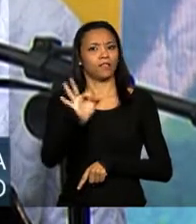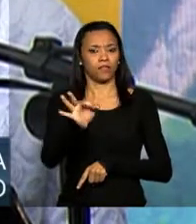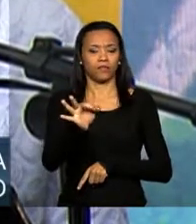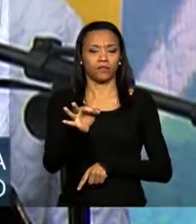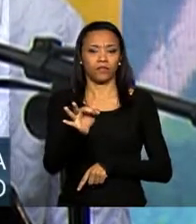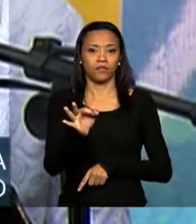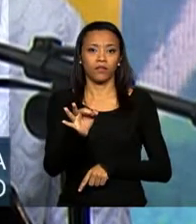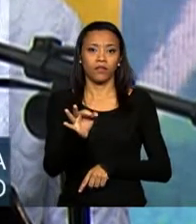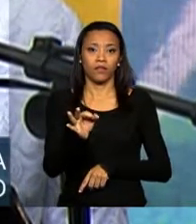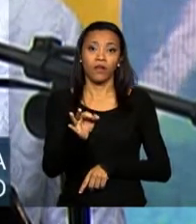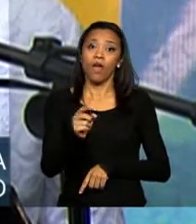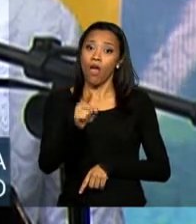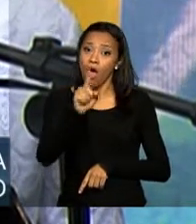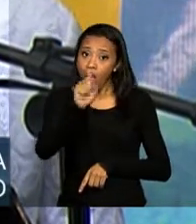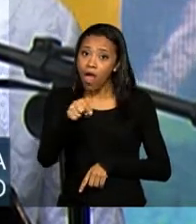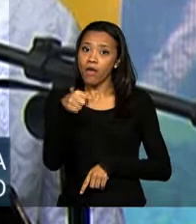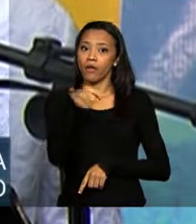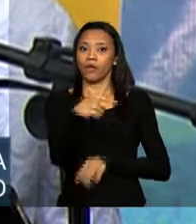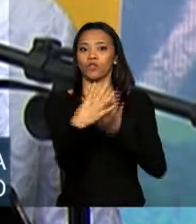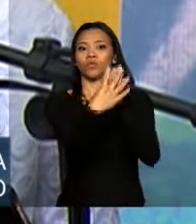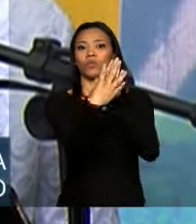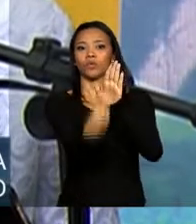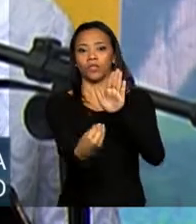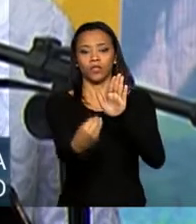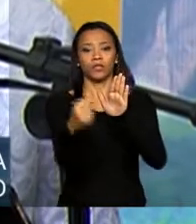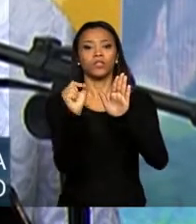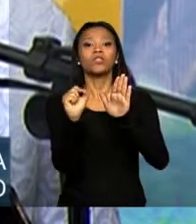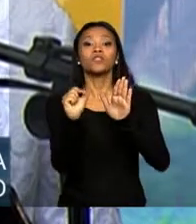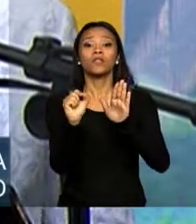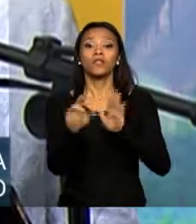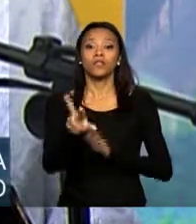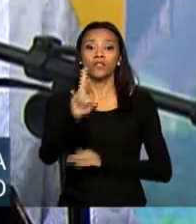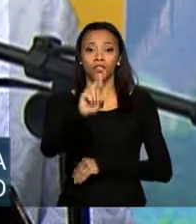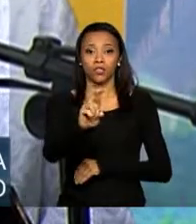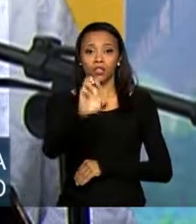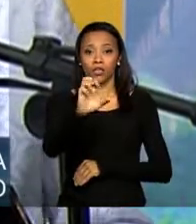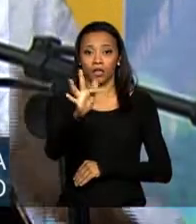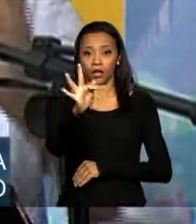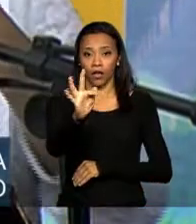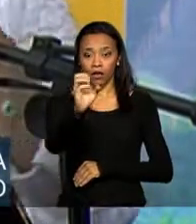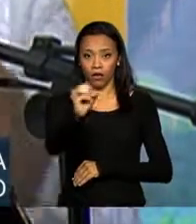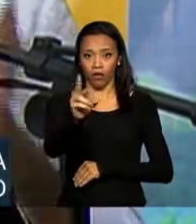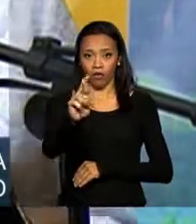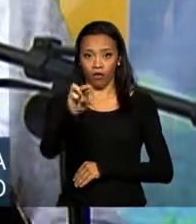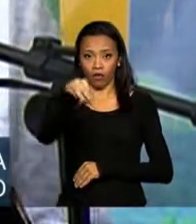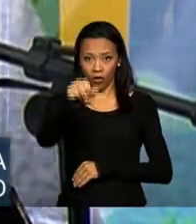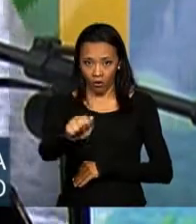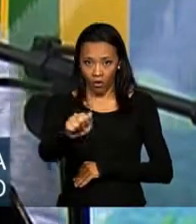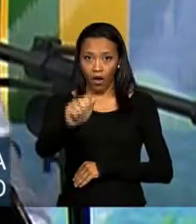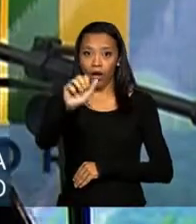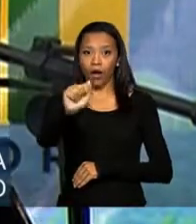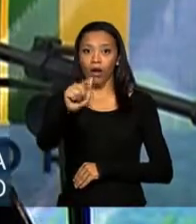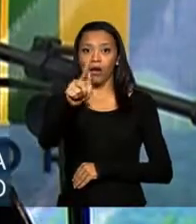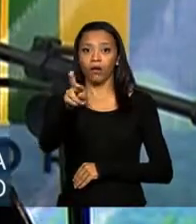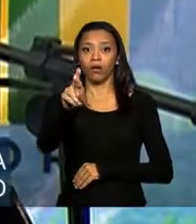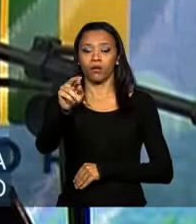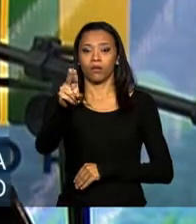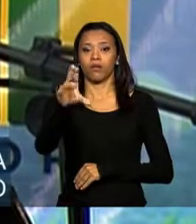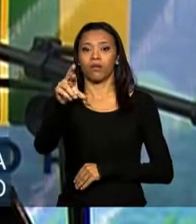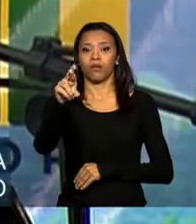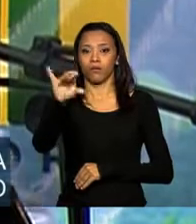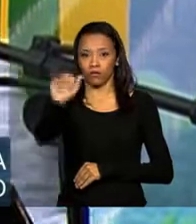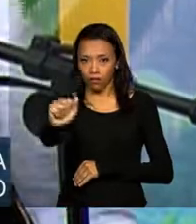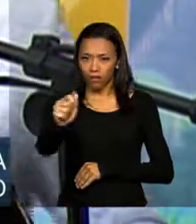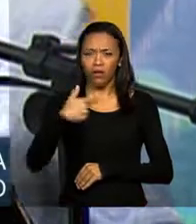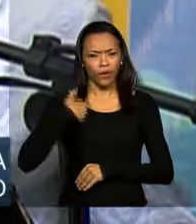O que é esse o modelo de reforma agrária que a gente quer eu entendo perfeitamente